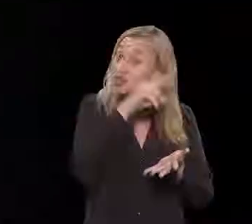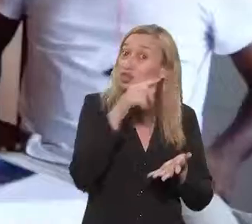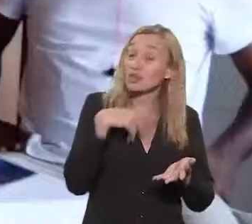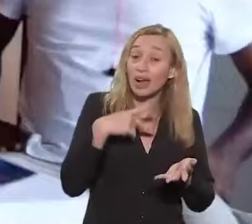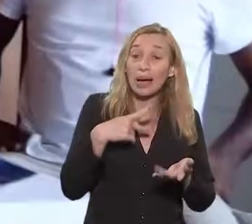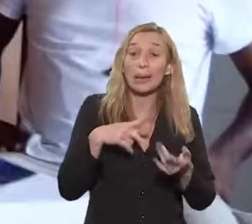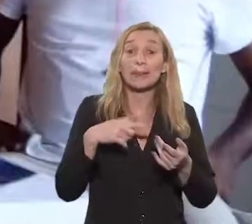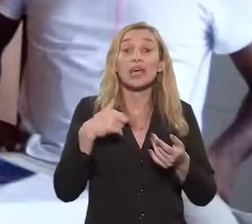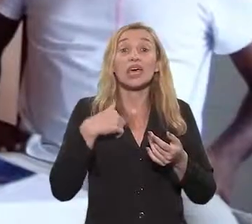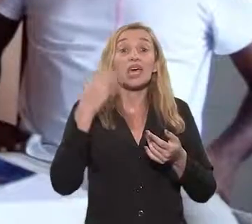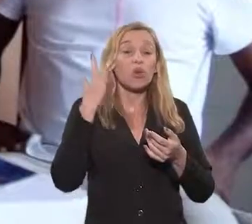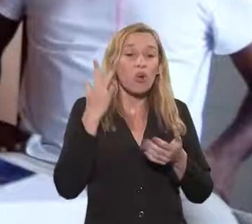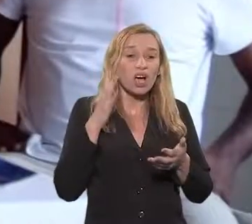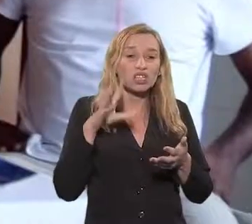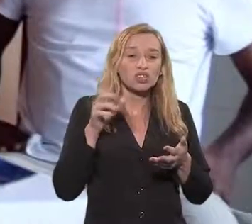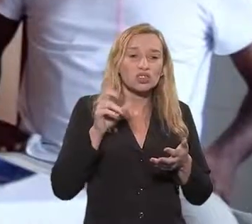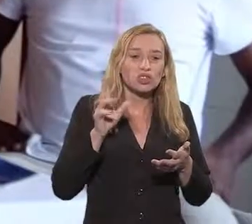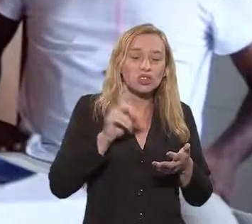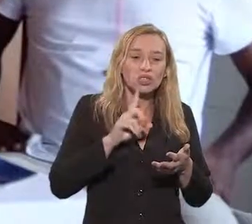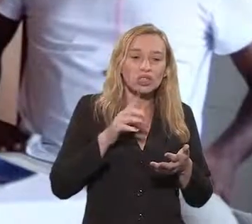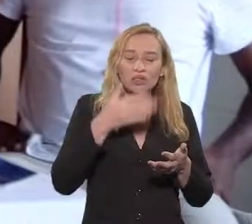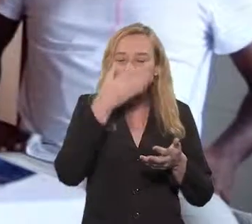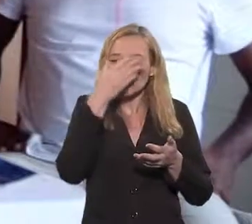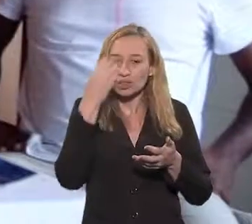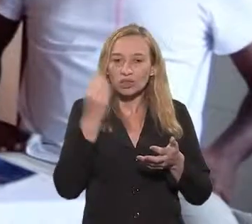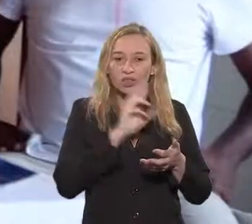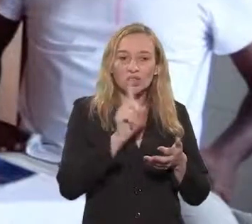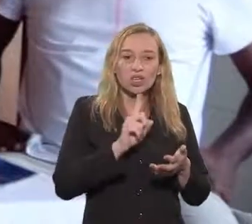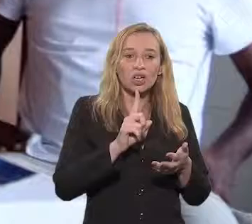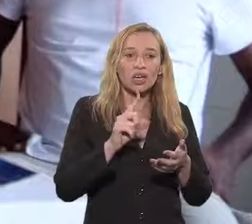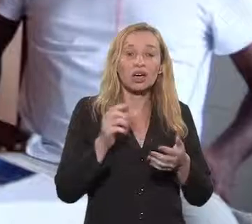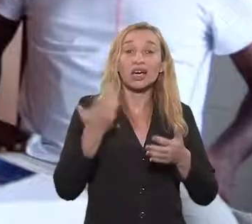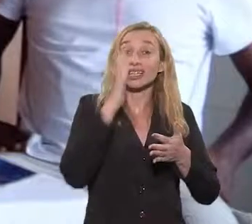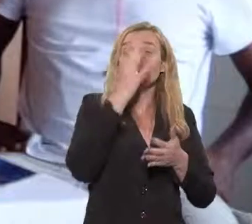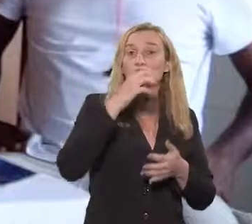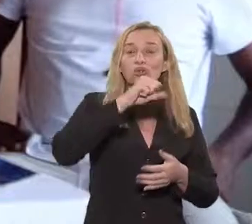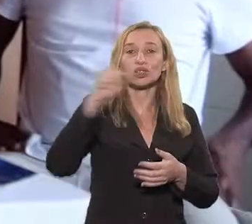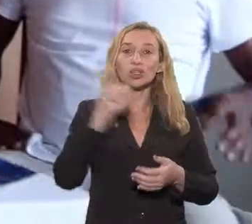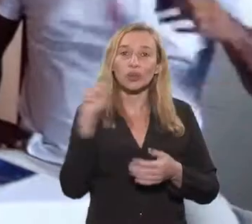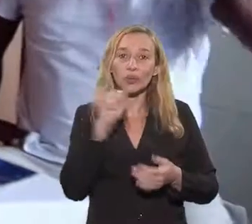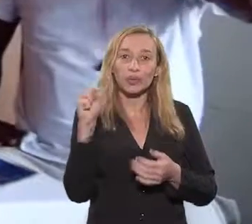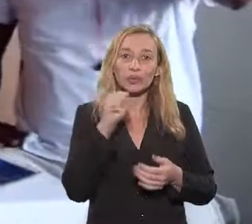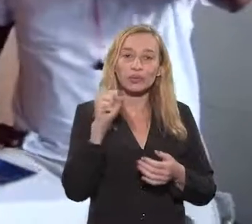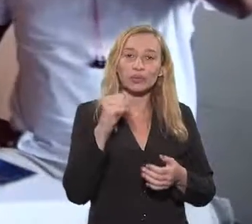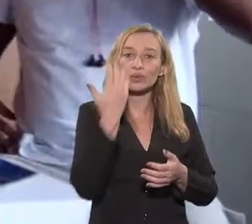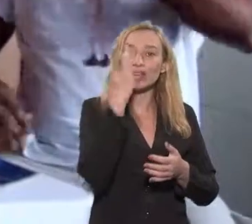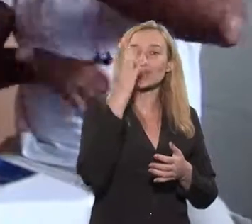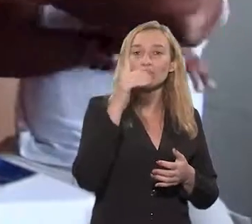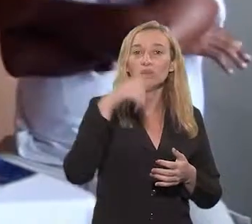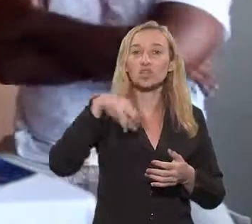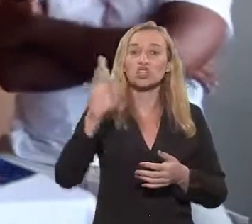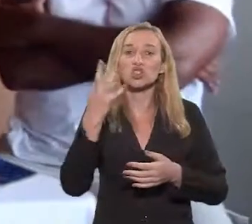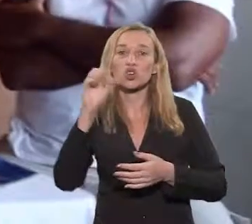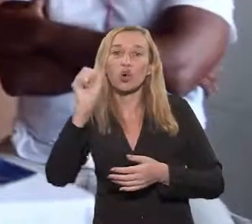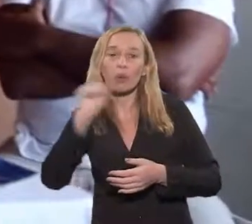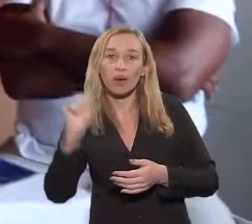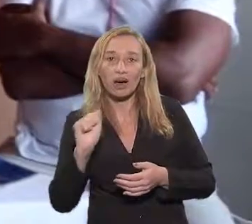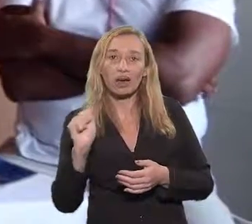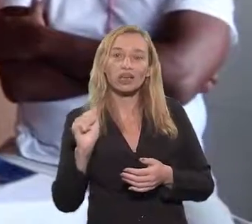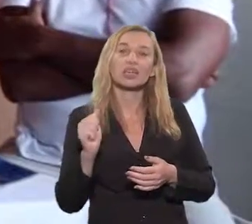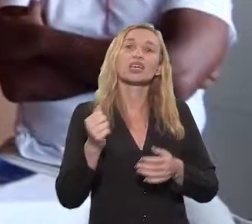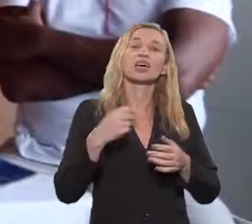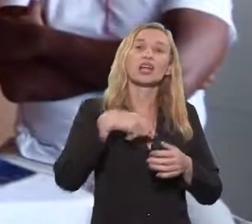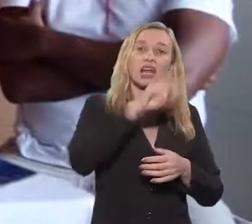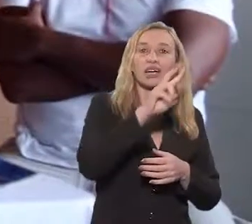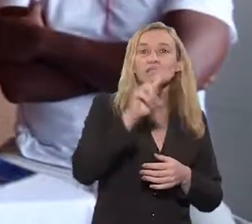você dizer isso, mas eu acho que inesquecível pelo lado bom foi o carnaval de 88, que foi o carnaval do Kizomba, da Vila Isabel, que foi um